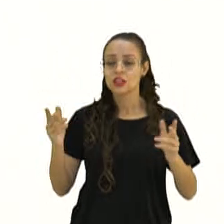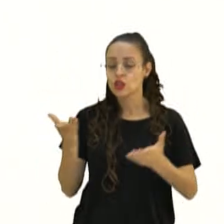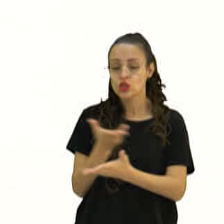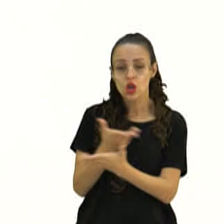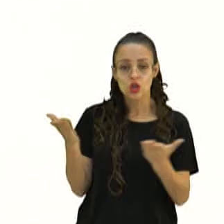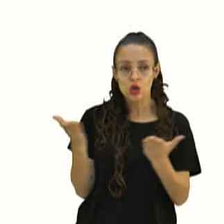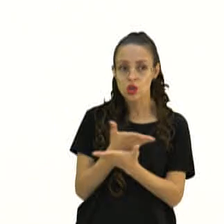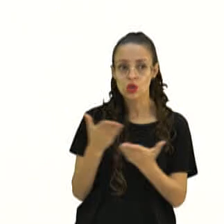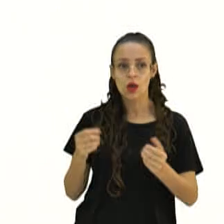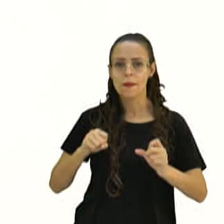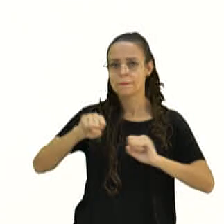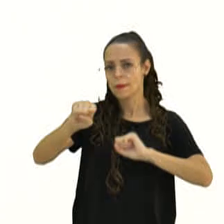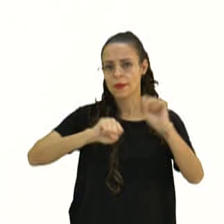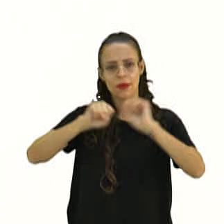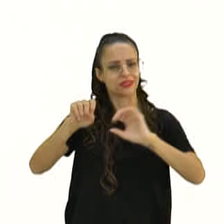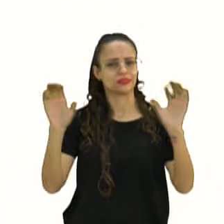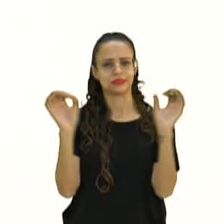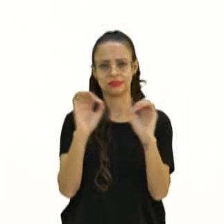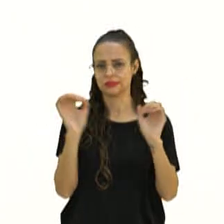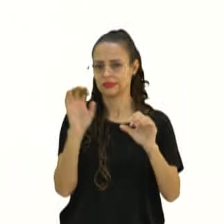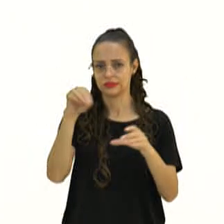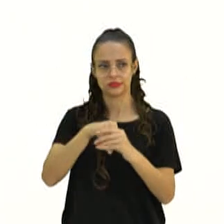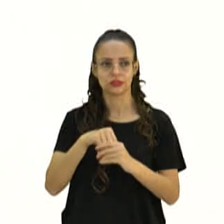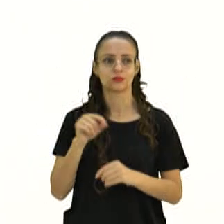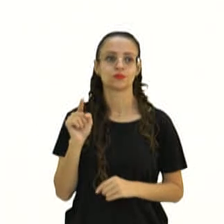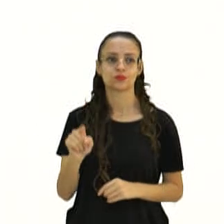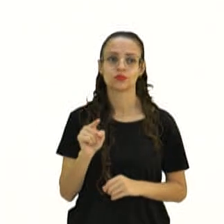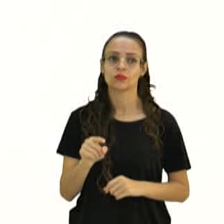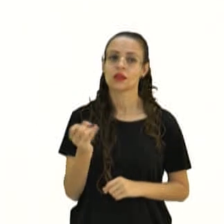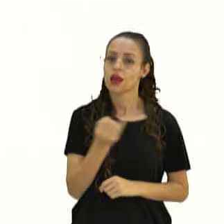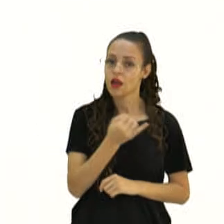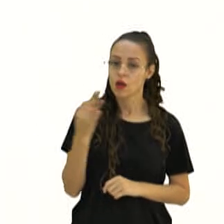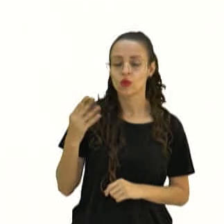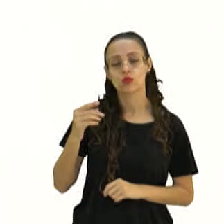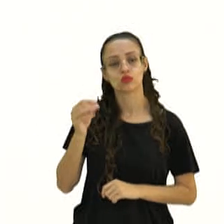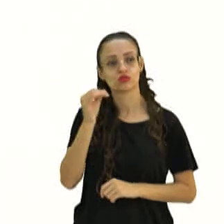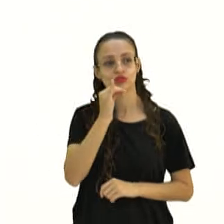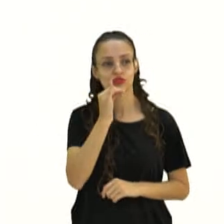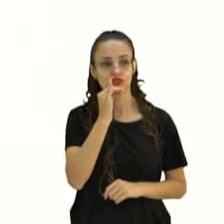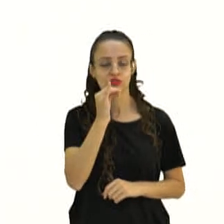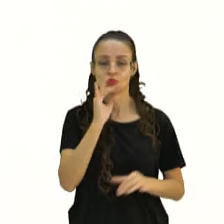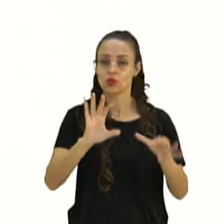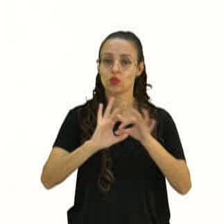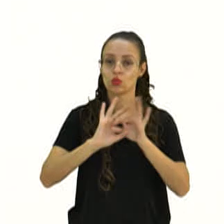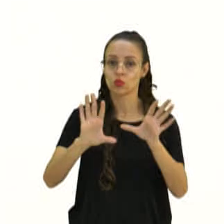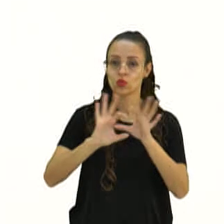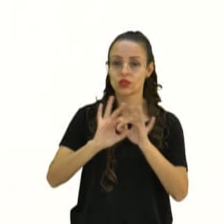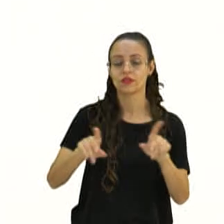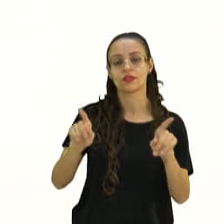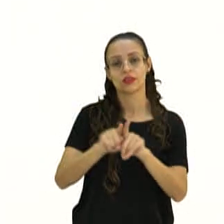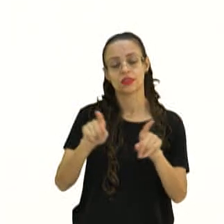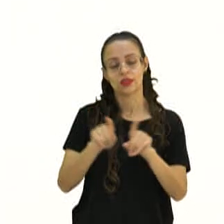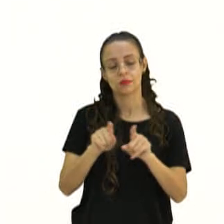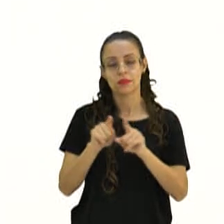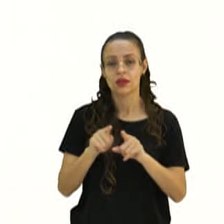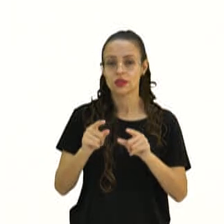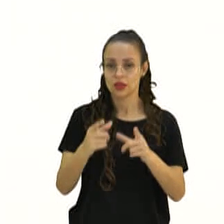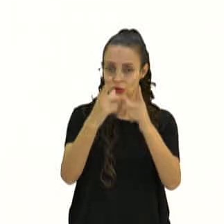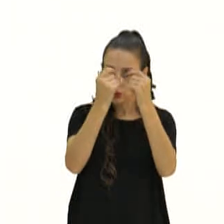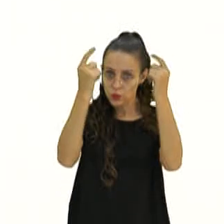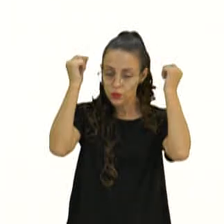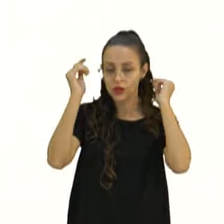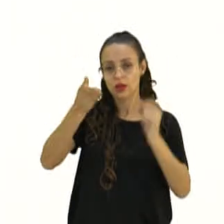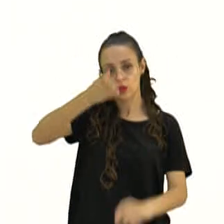não há golpes de soco também dentro do wrestling, né? Alguns estilos de wrestling incluem o estilo livre e o greco-romano, que são as